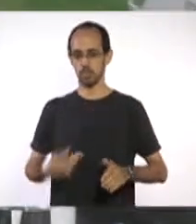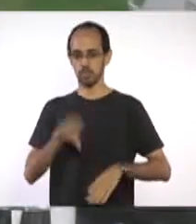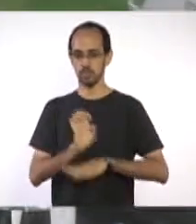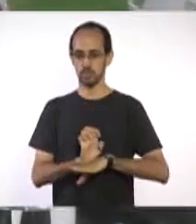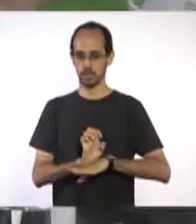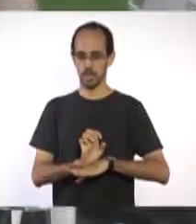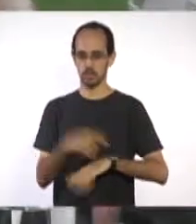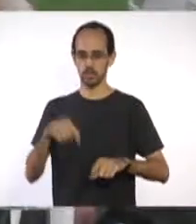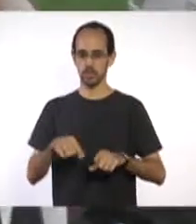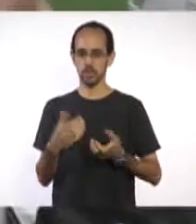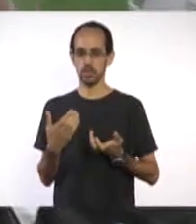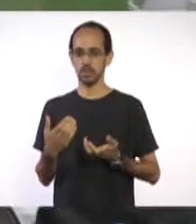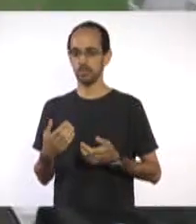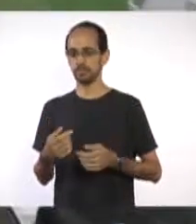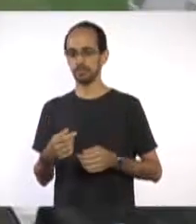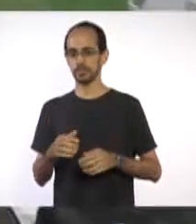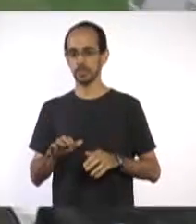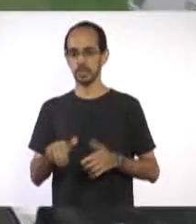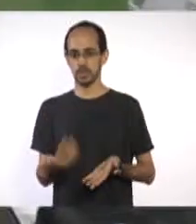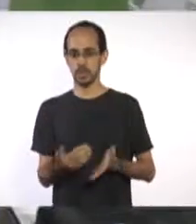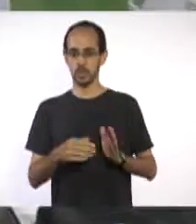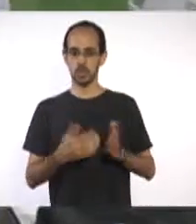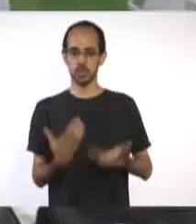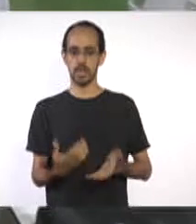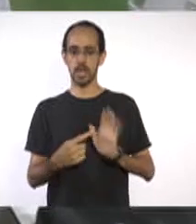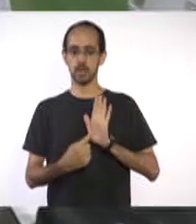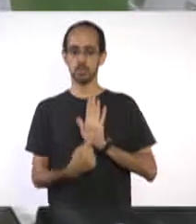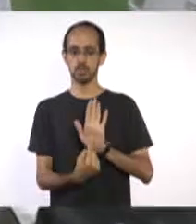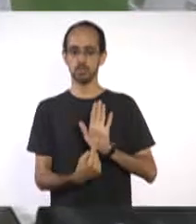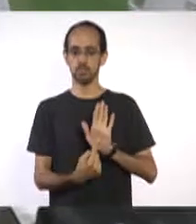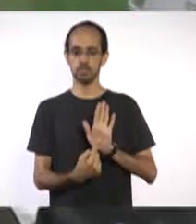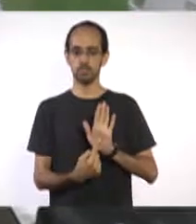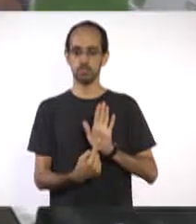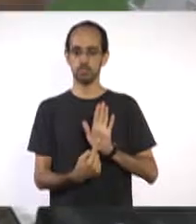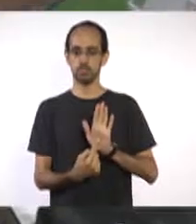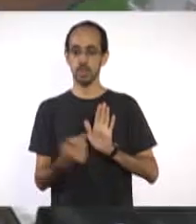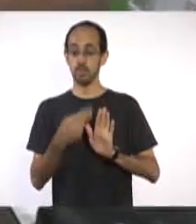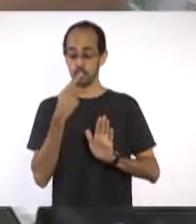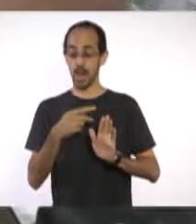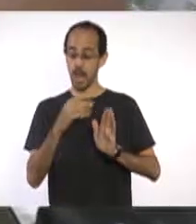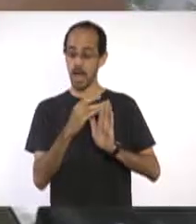registrar a presença da deputada enfermeira Rejane,